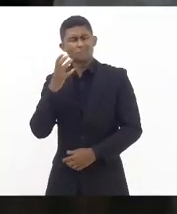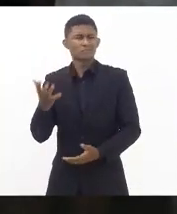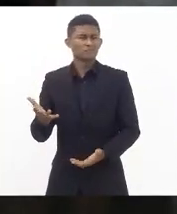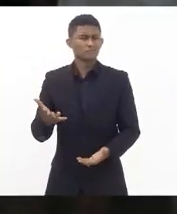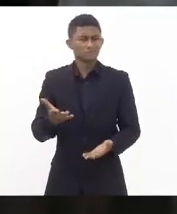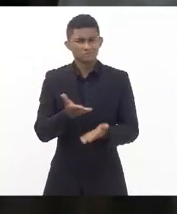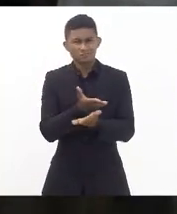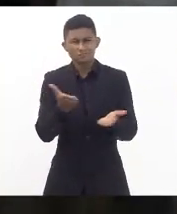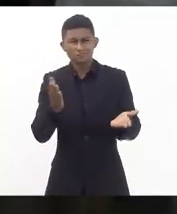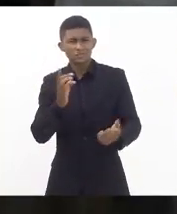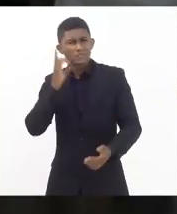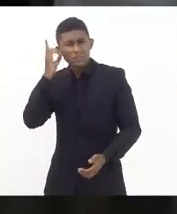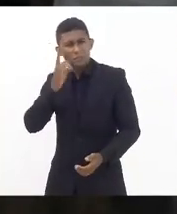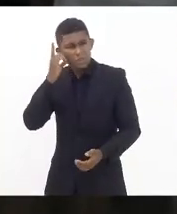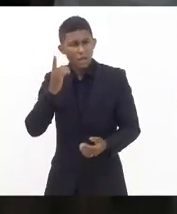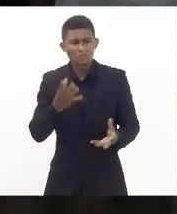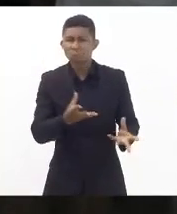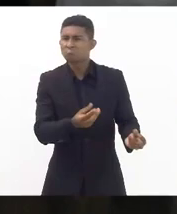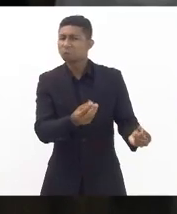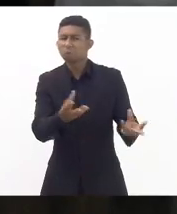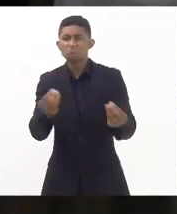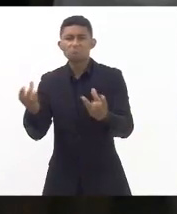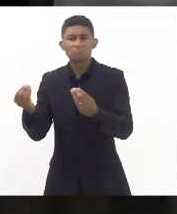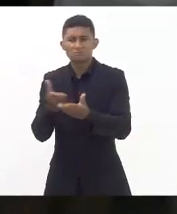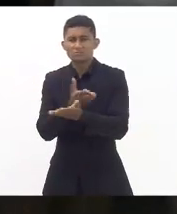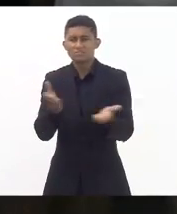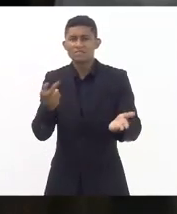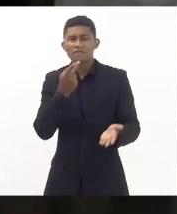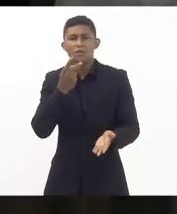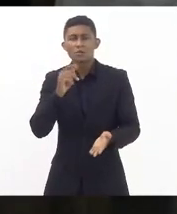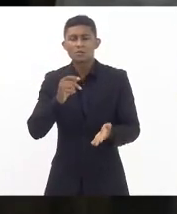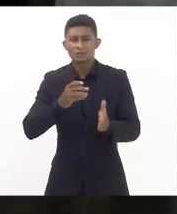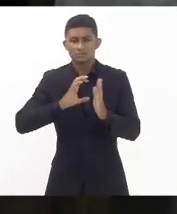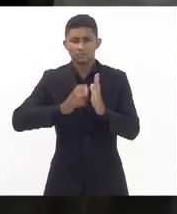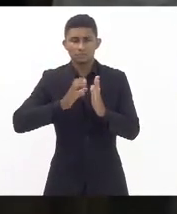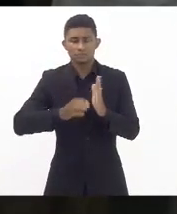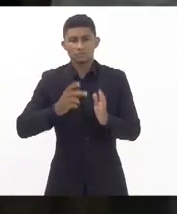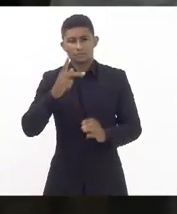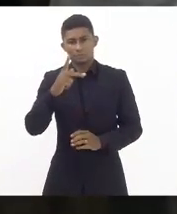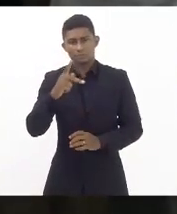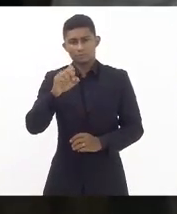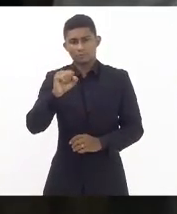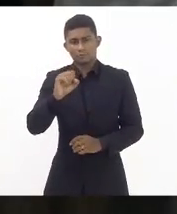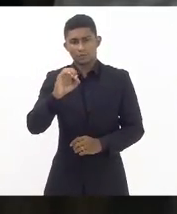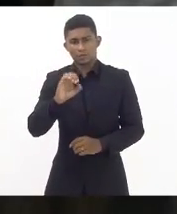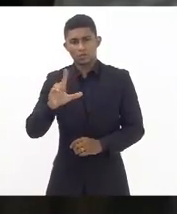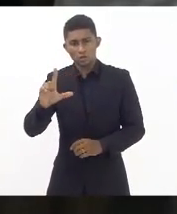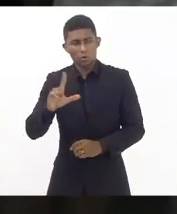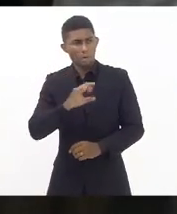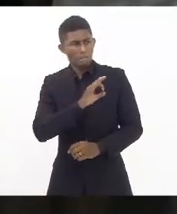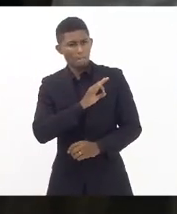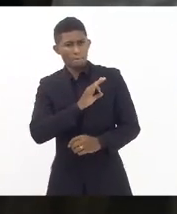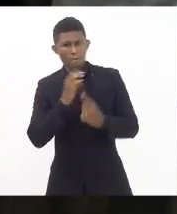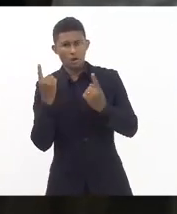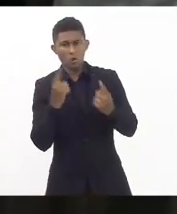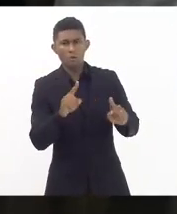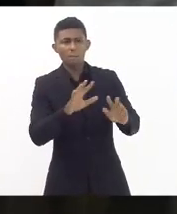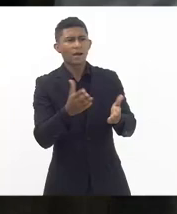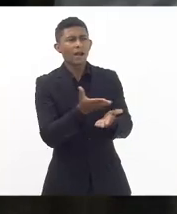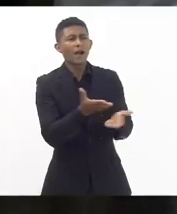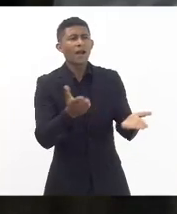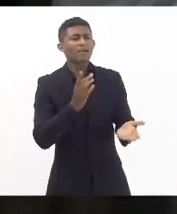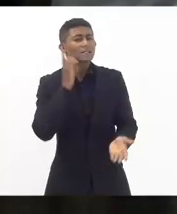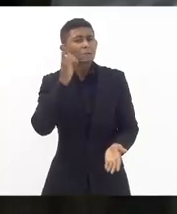que vão levantar o dedo e dizer que a bancada do PSOL é contra policial, mas que hoje se acovardam